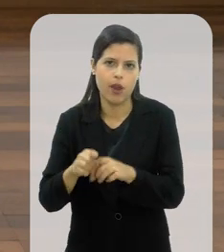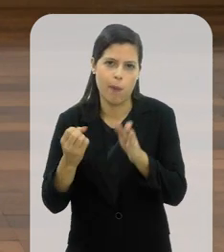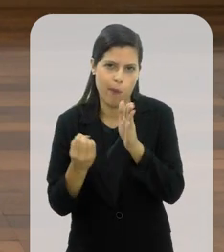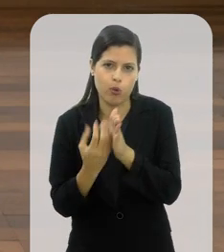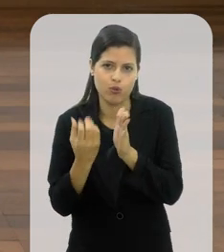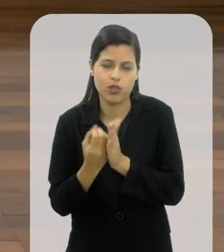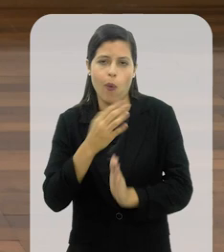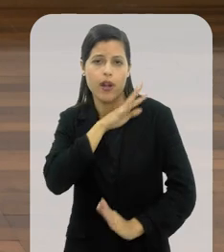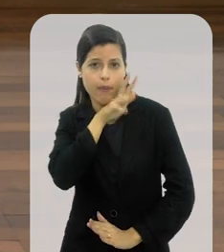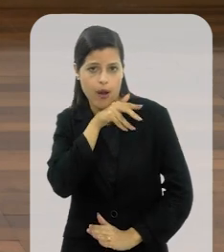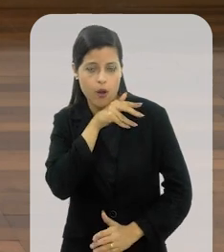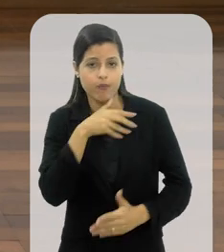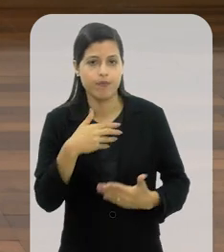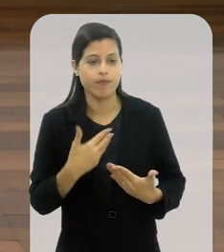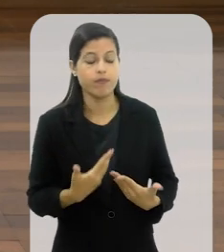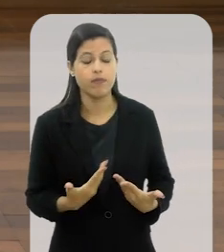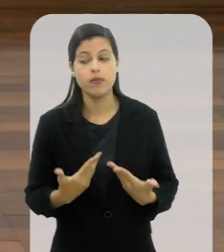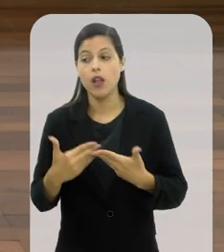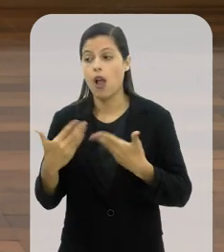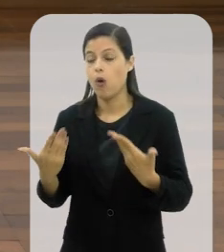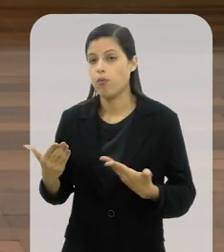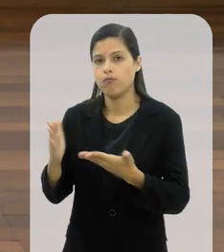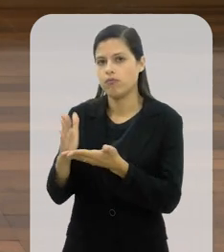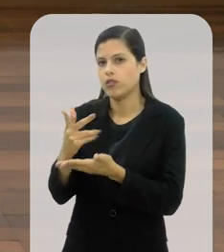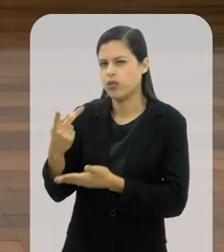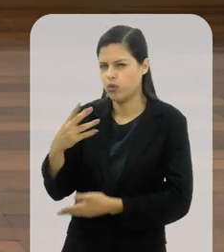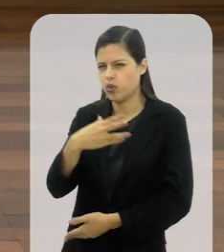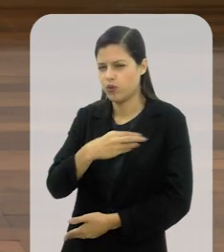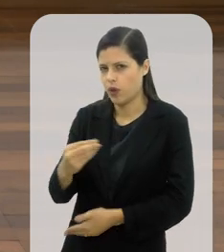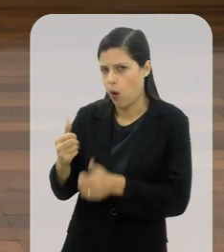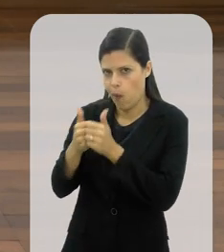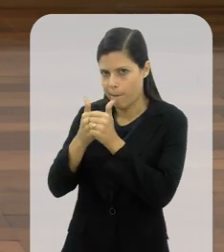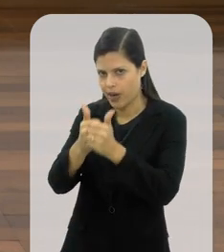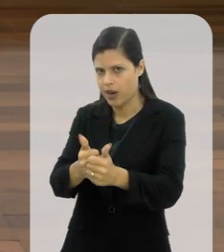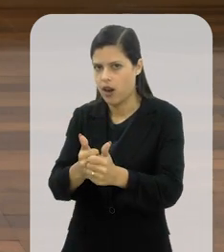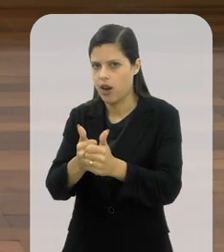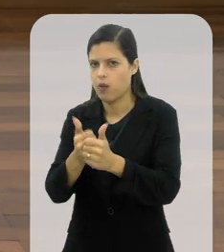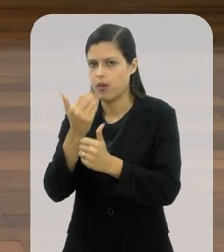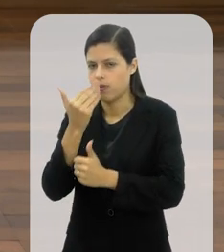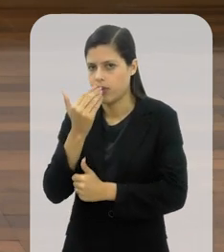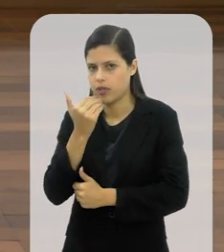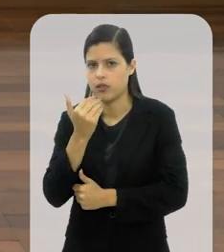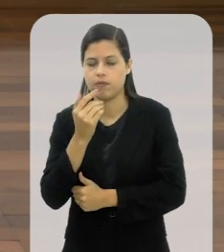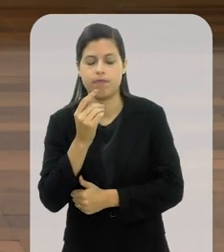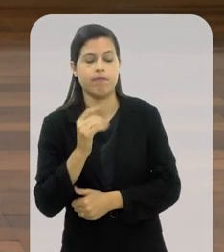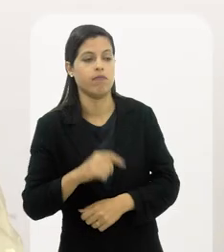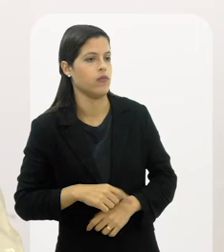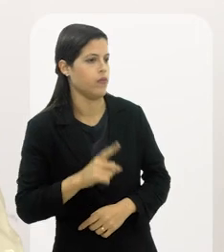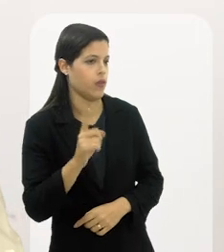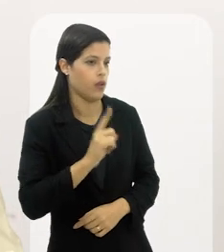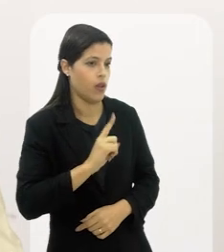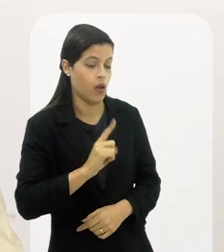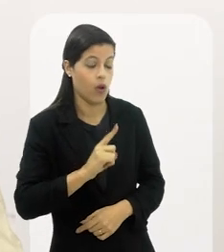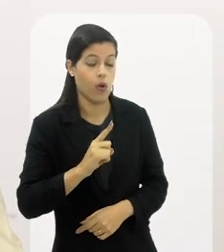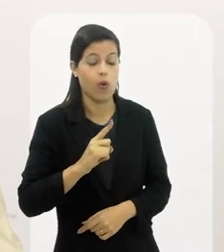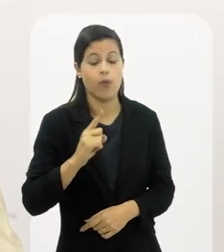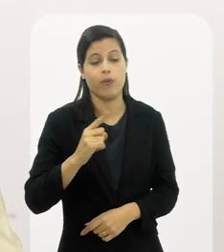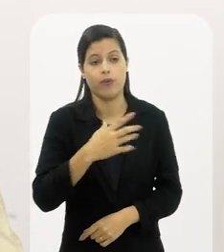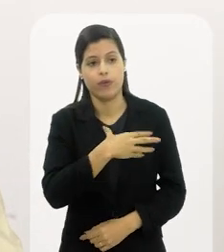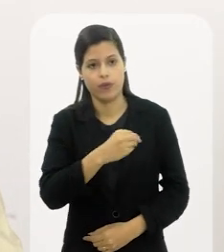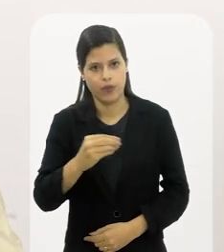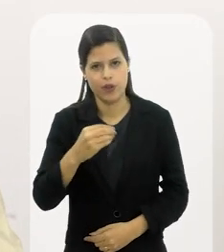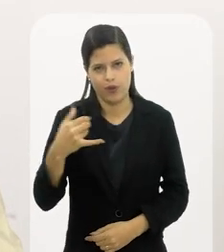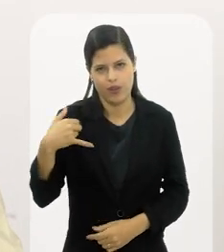animal, né? E alguma das crianças acompanhou essa alimentação? Não. Não. O meu mais velho, esse que se tornou pai